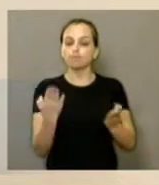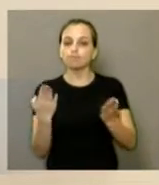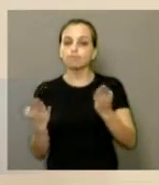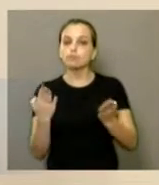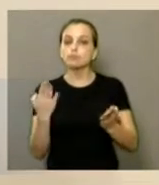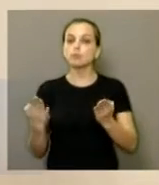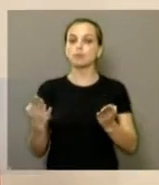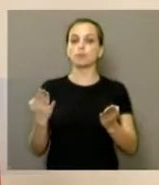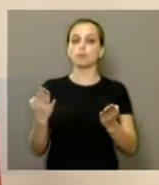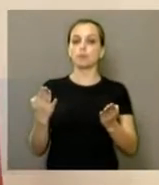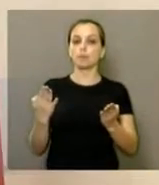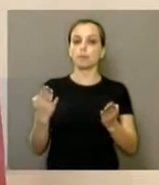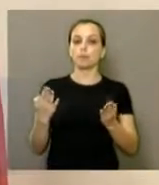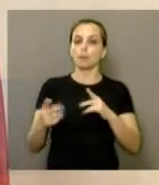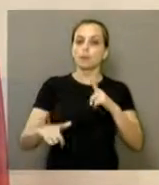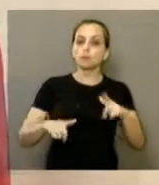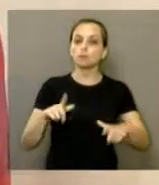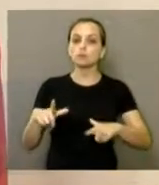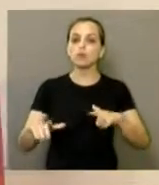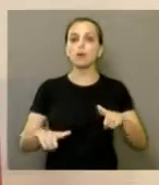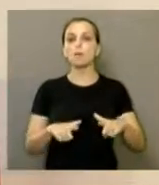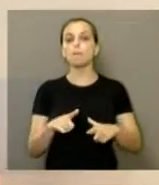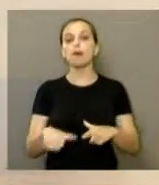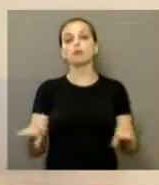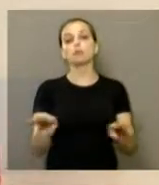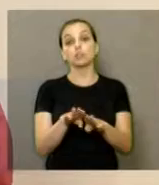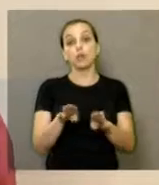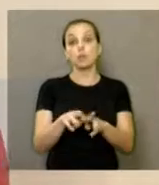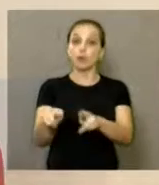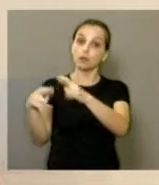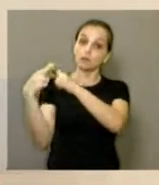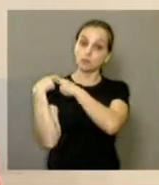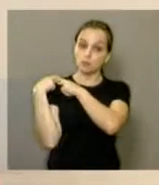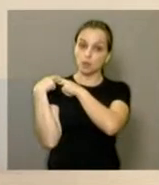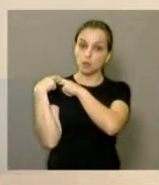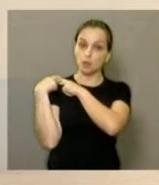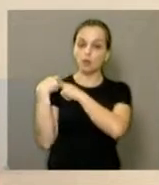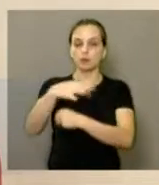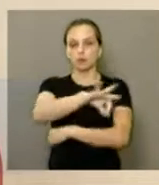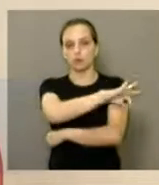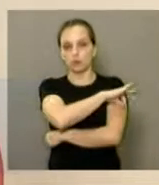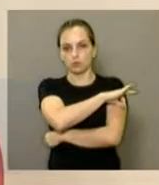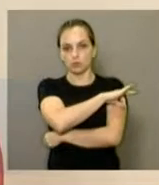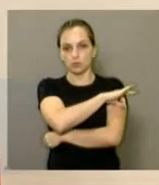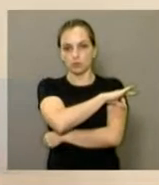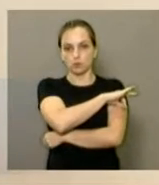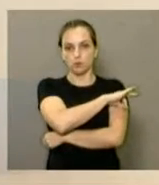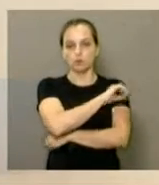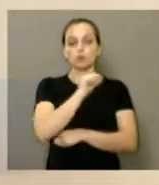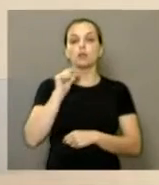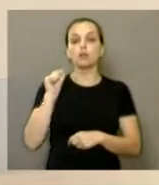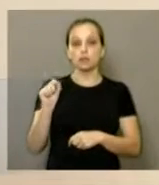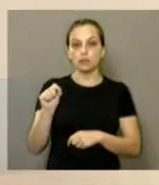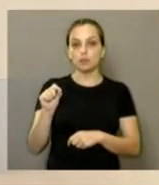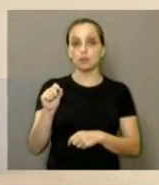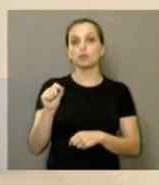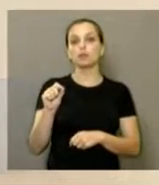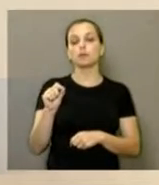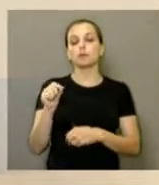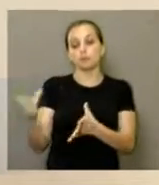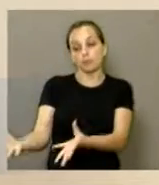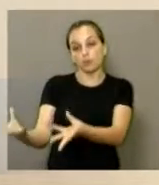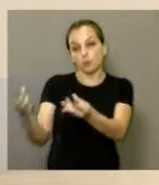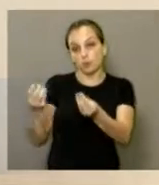serviço que também estava sob a responsabilidade da prefeitura, que é a